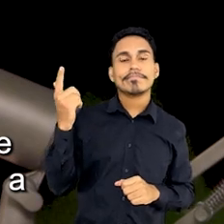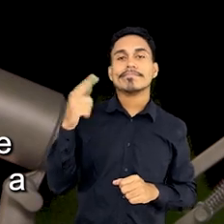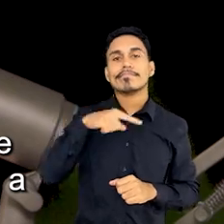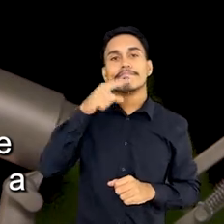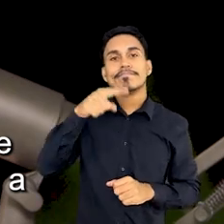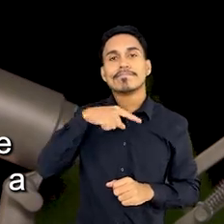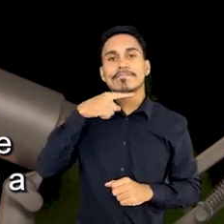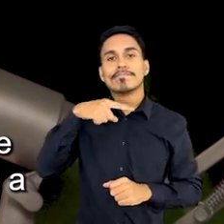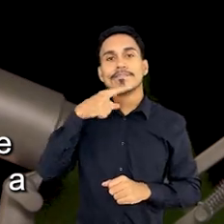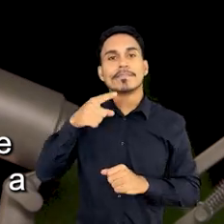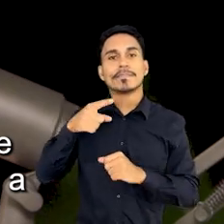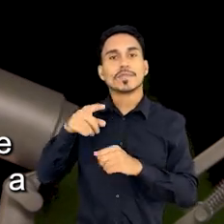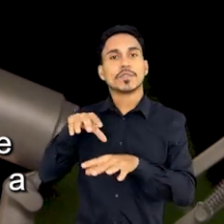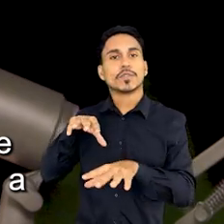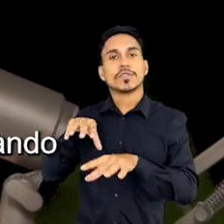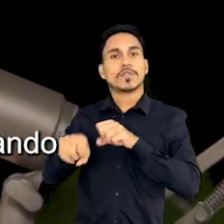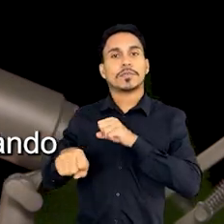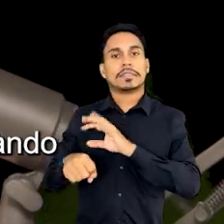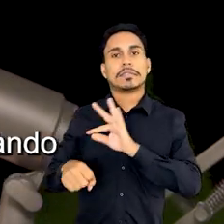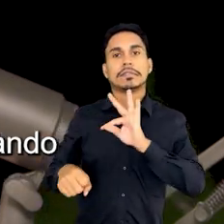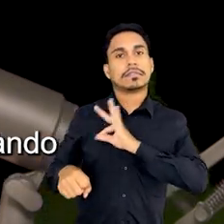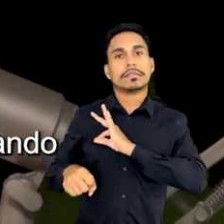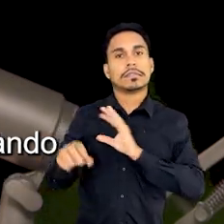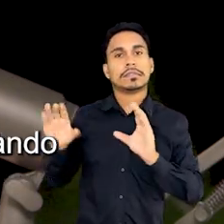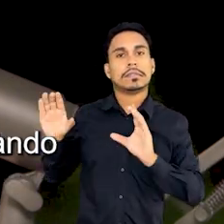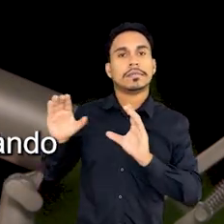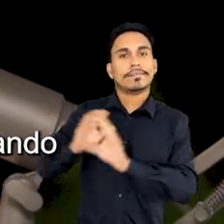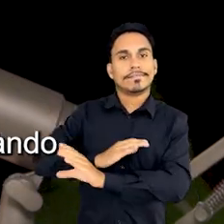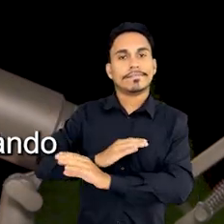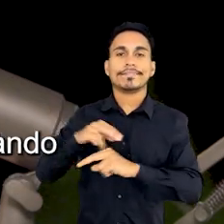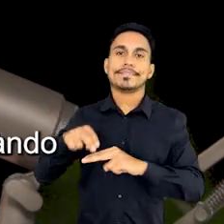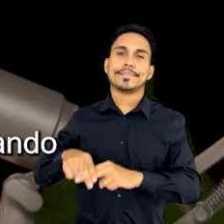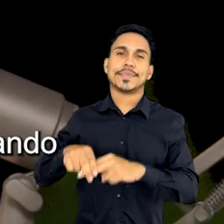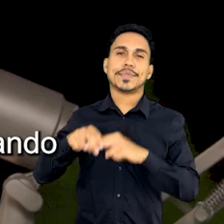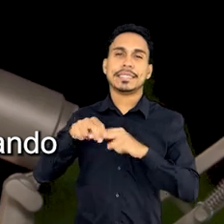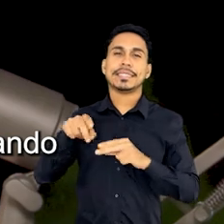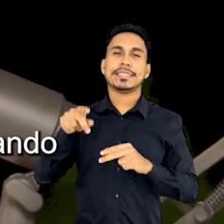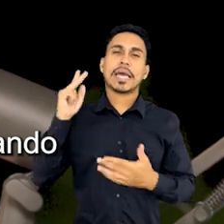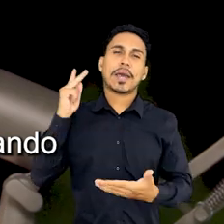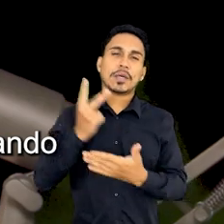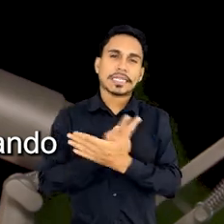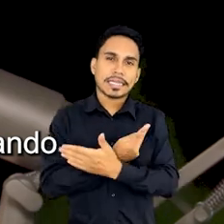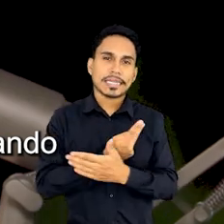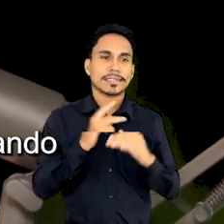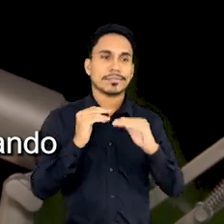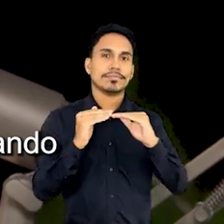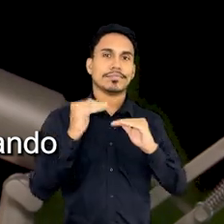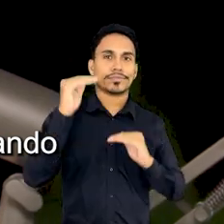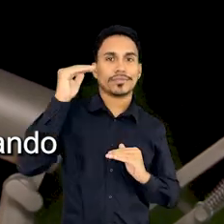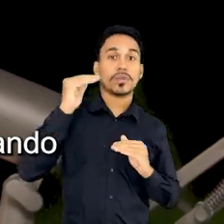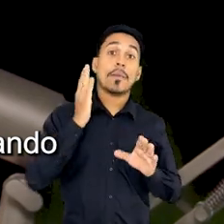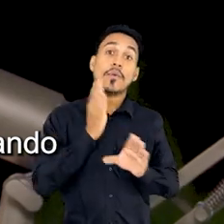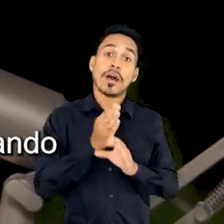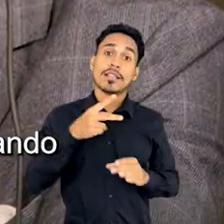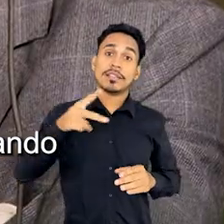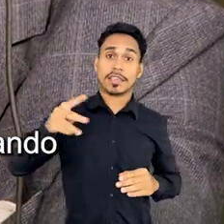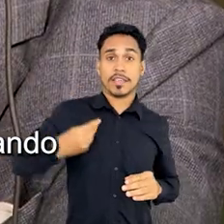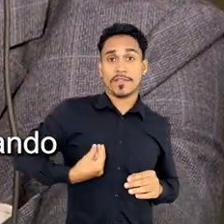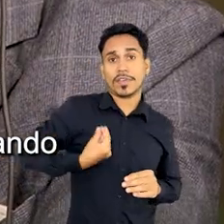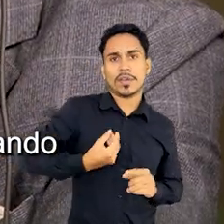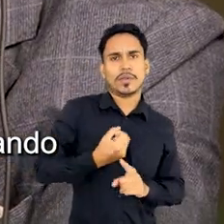porque ele acaba não se formando tendo a formação técnica completa e acaba se diferenciando de quem se completa né